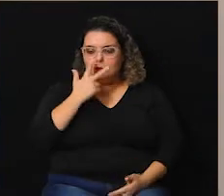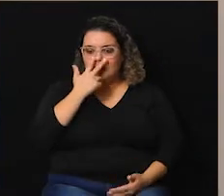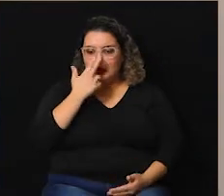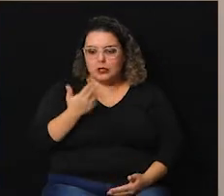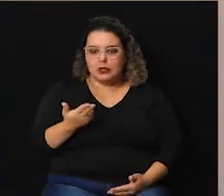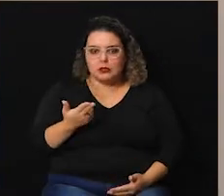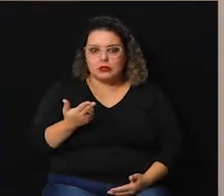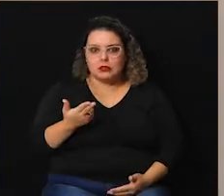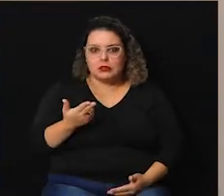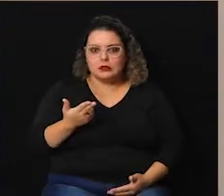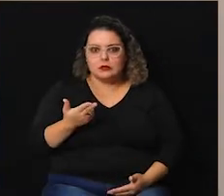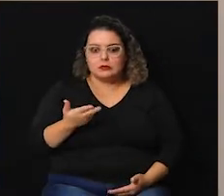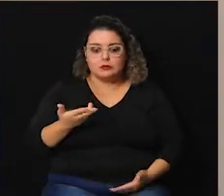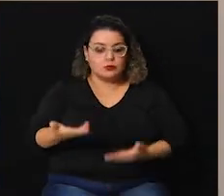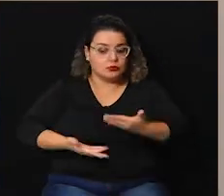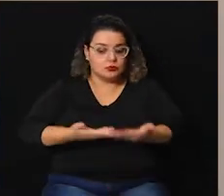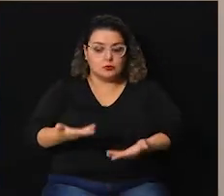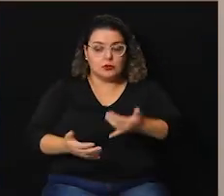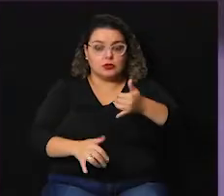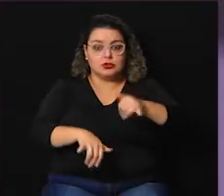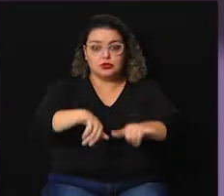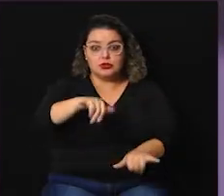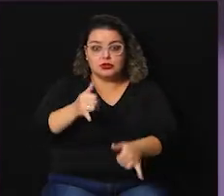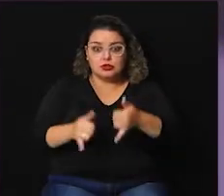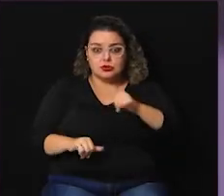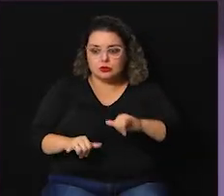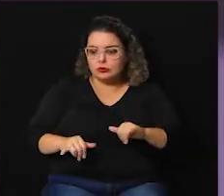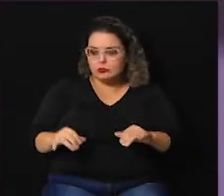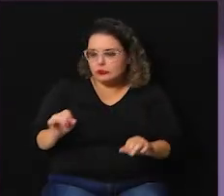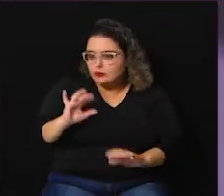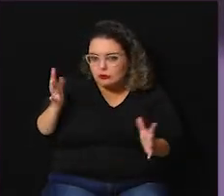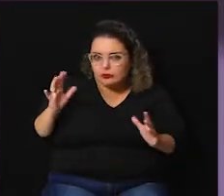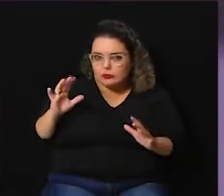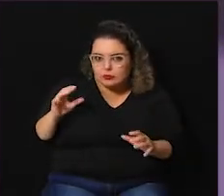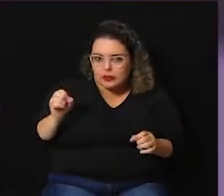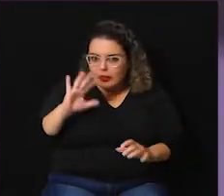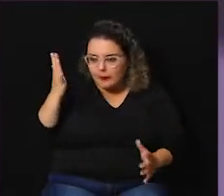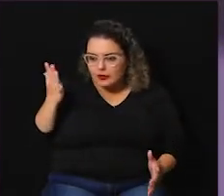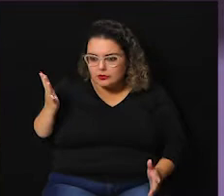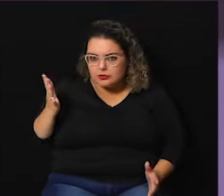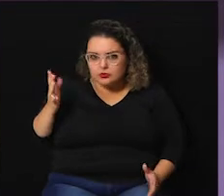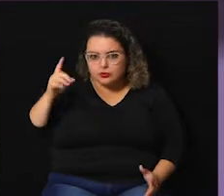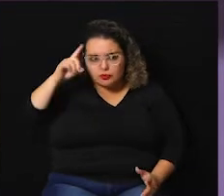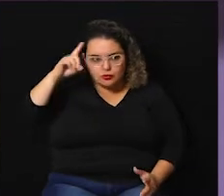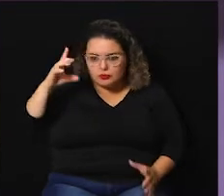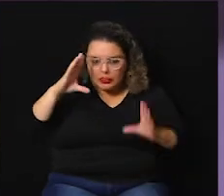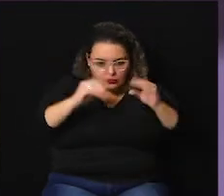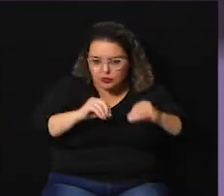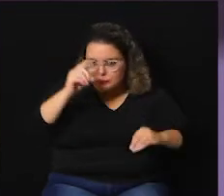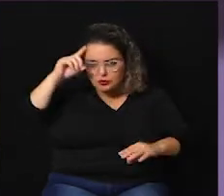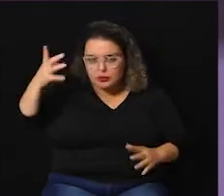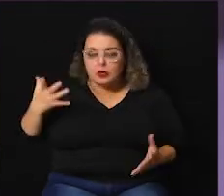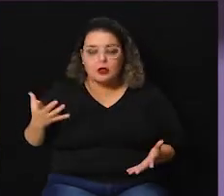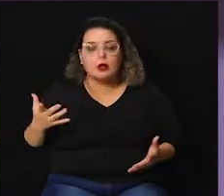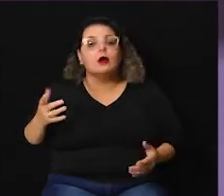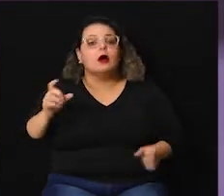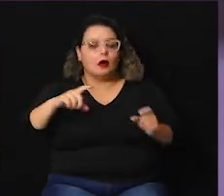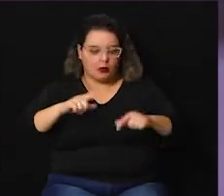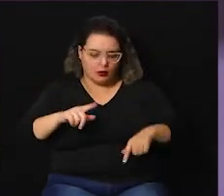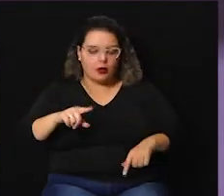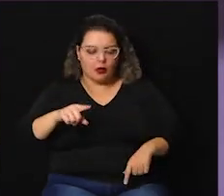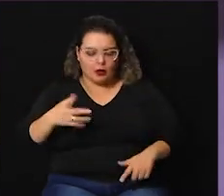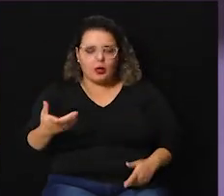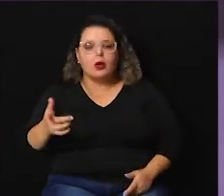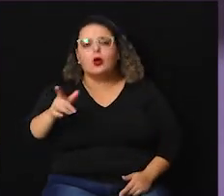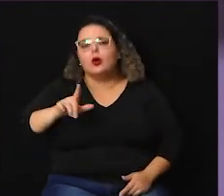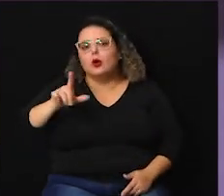está passando por uma sessão de quimioterapia. Do nada isso, doutor? Do nada. Lógico que precisa ter